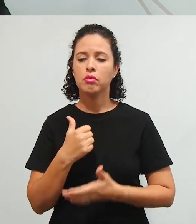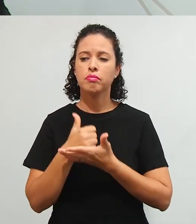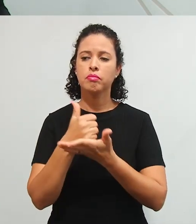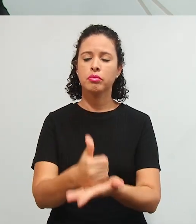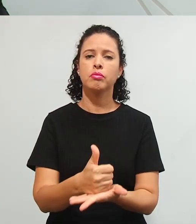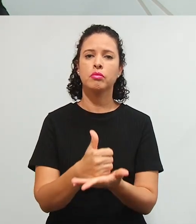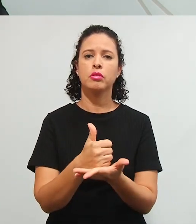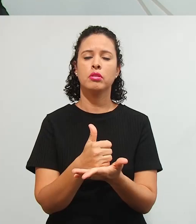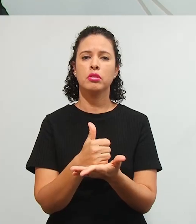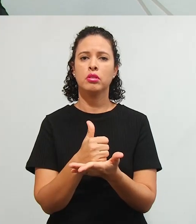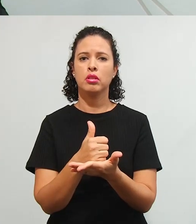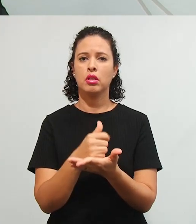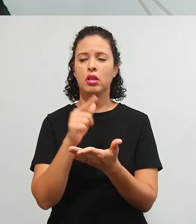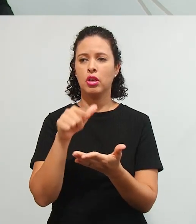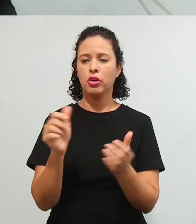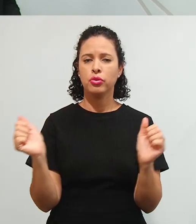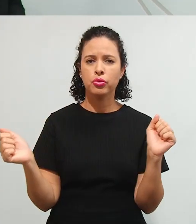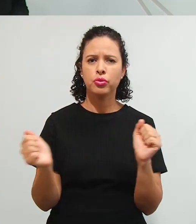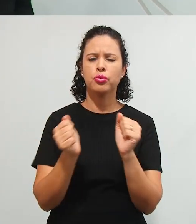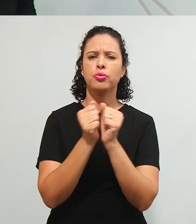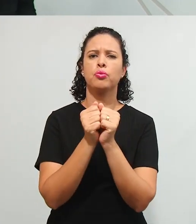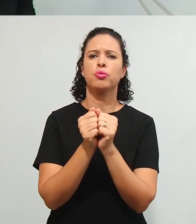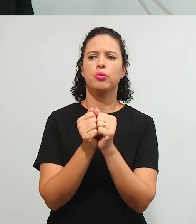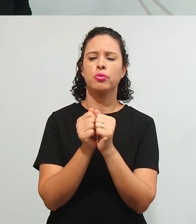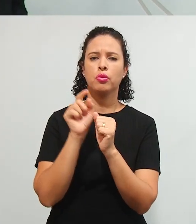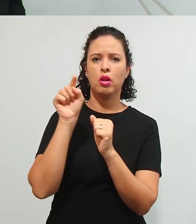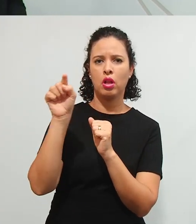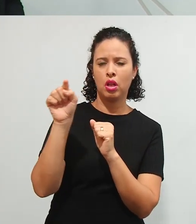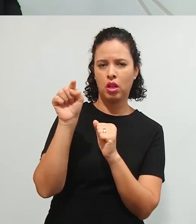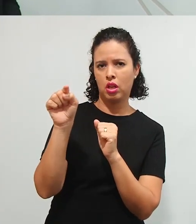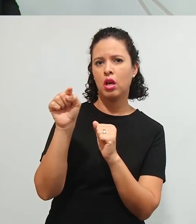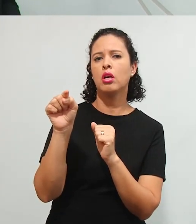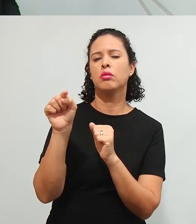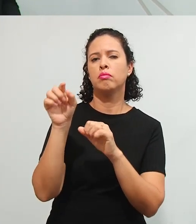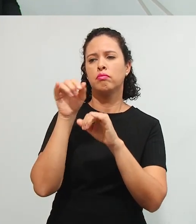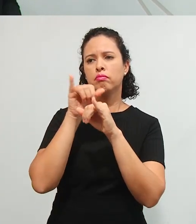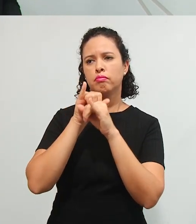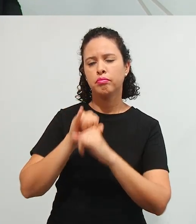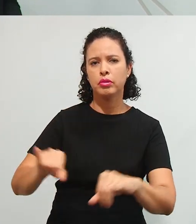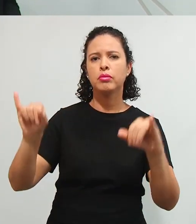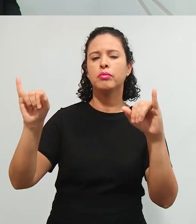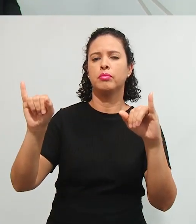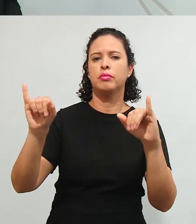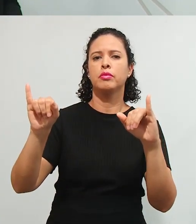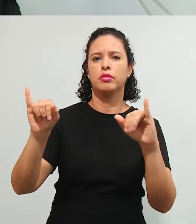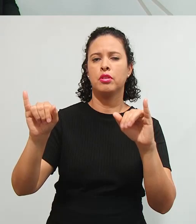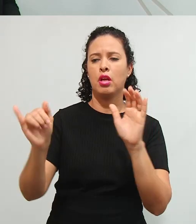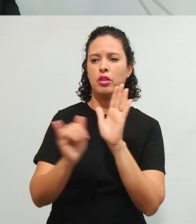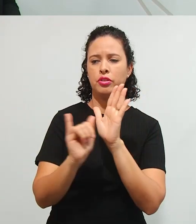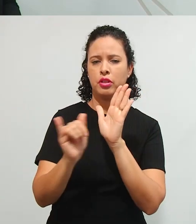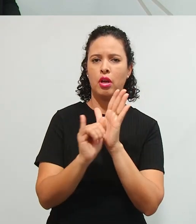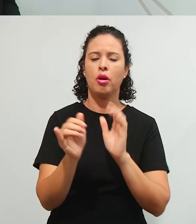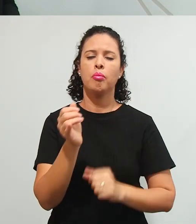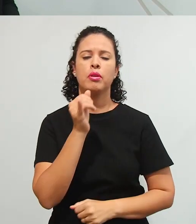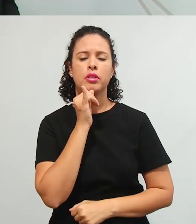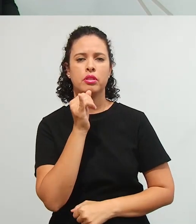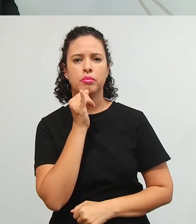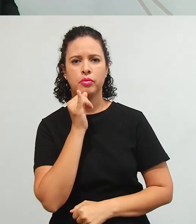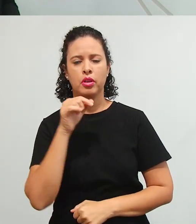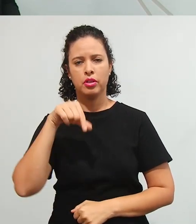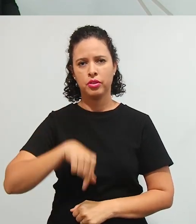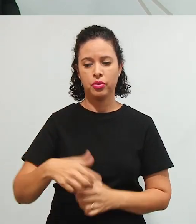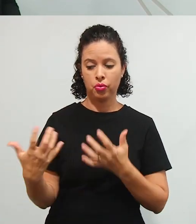serviços com a imprensa nacional, com publicação de editais. O que acontece? Quando o IFRO publica